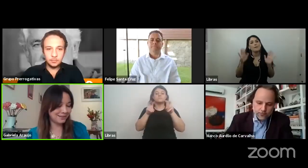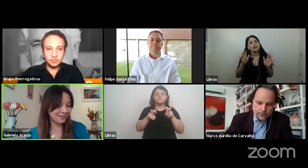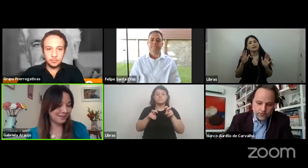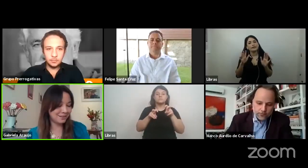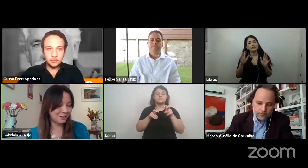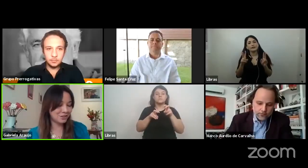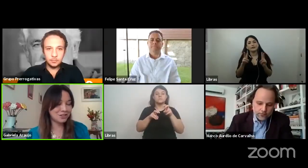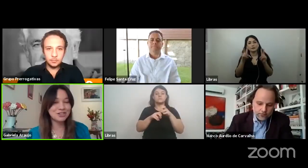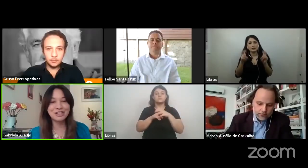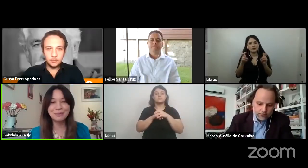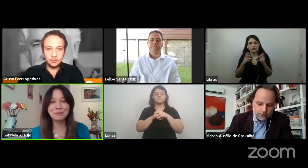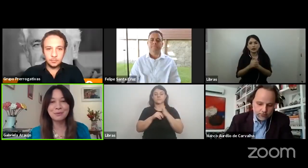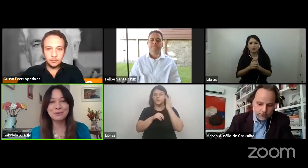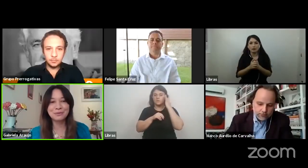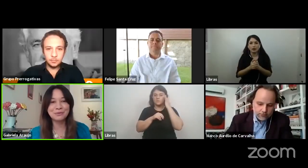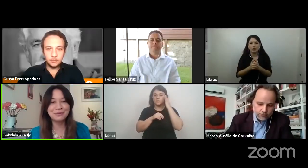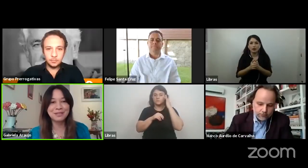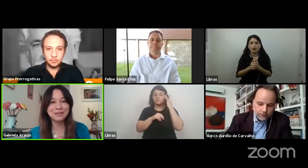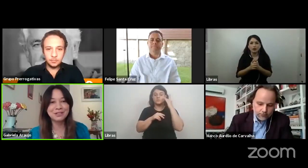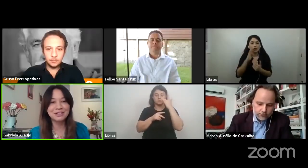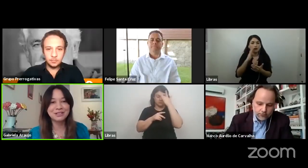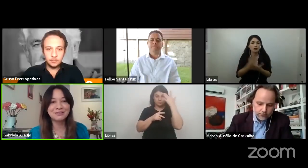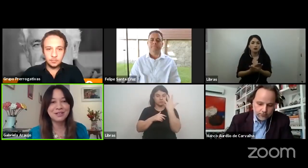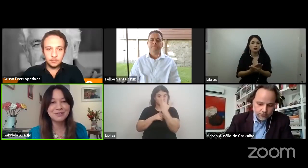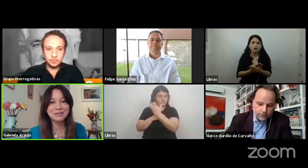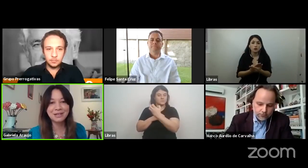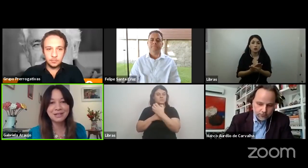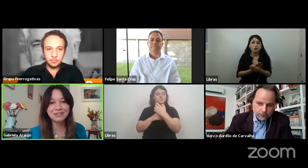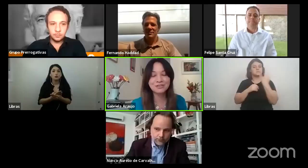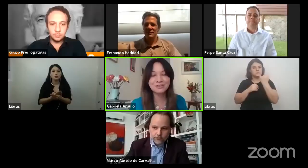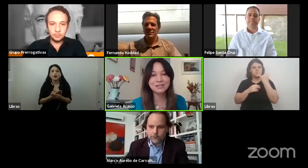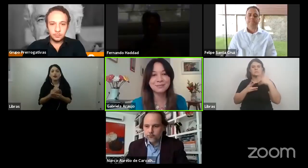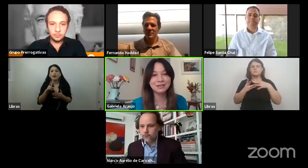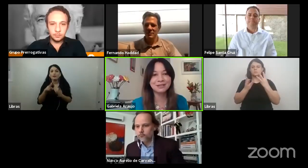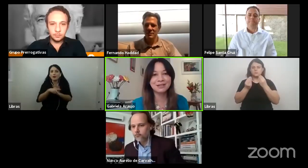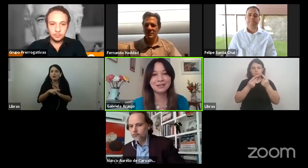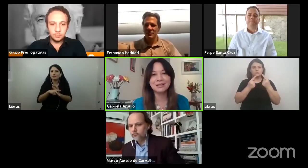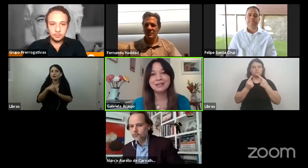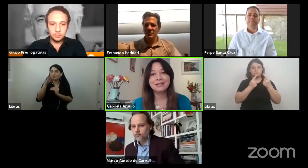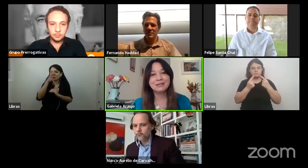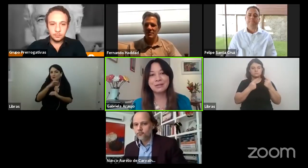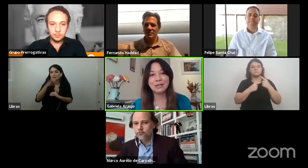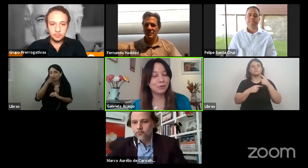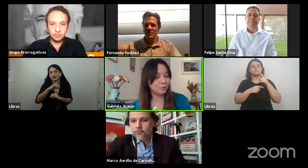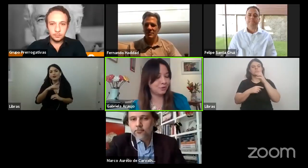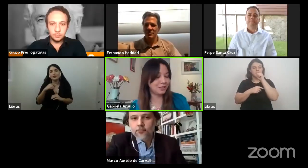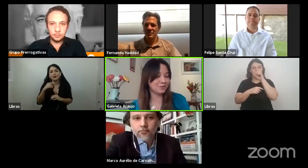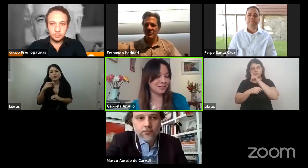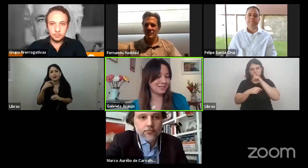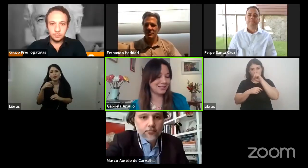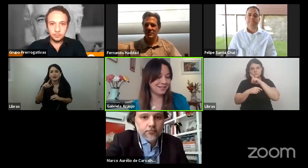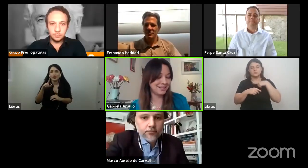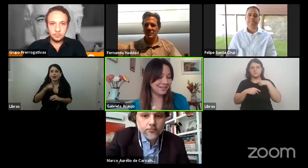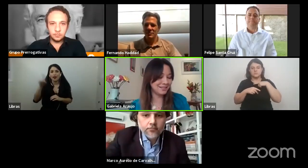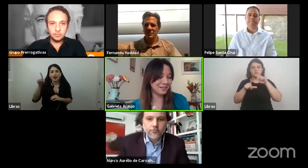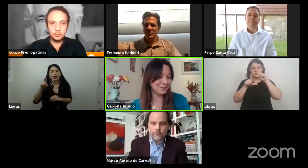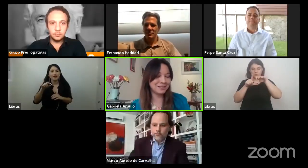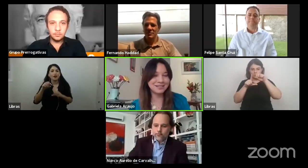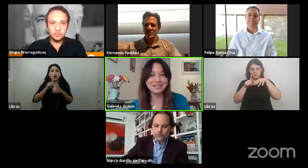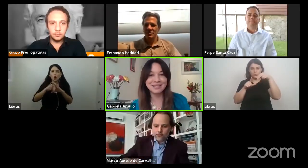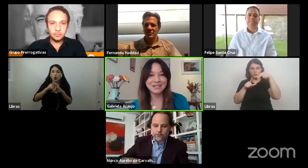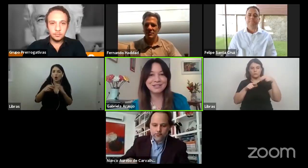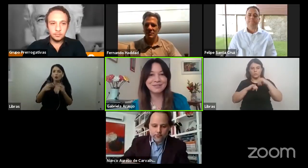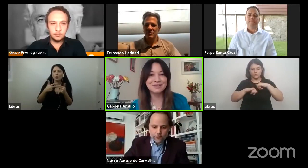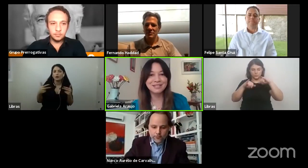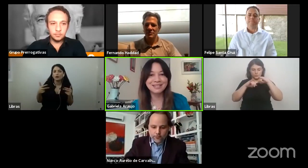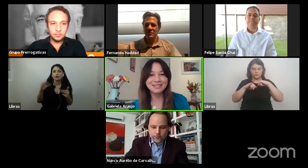tema que eu acho que chama o público no domingo, a gente está tendo vários debates de fim de semana na Globo News, na CNN, e amanhã